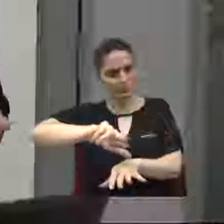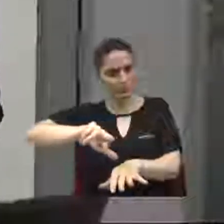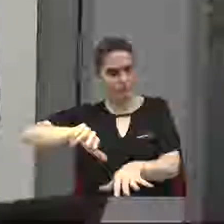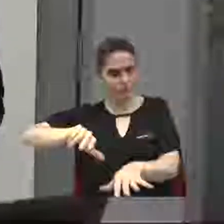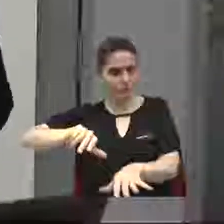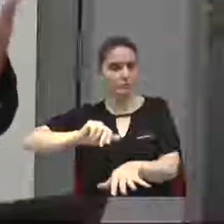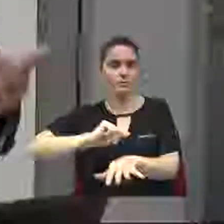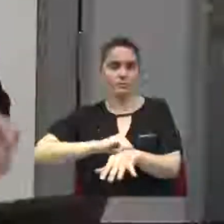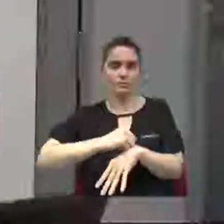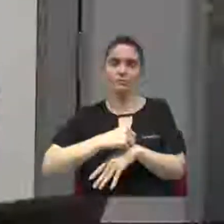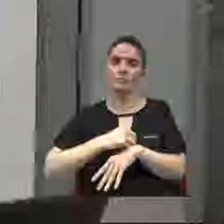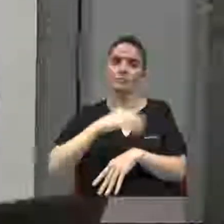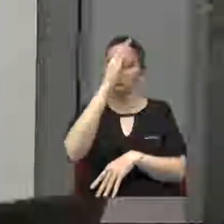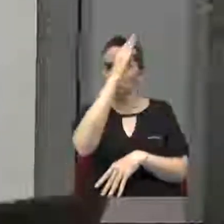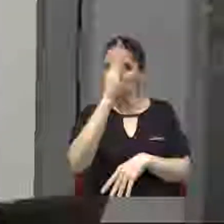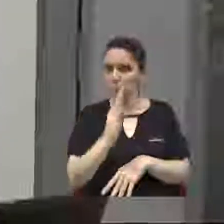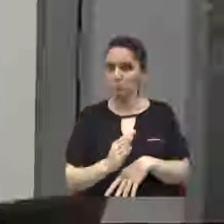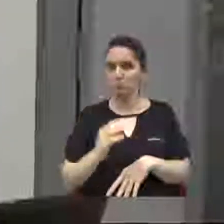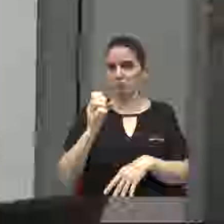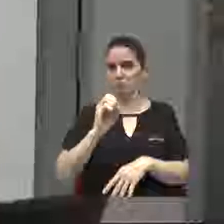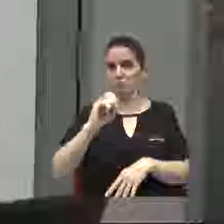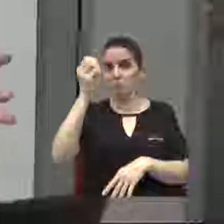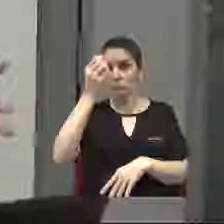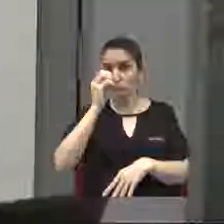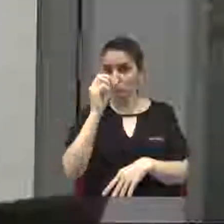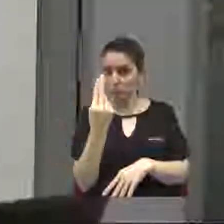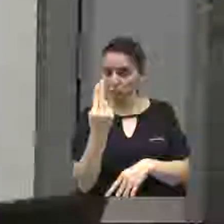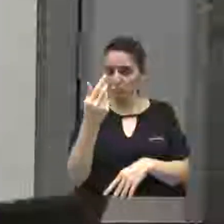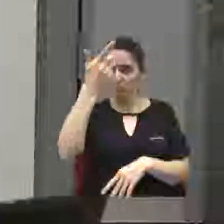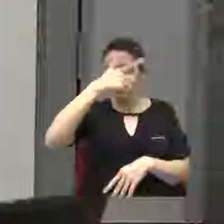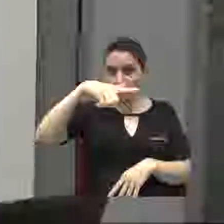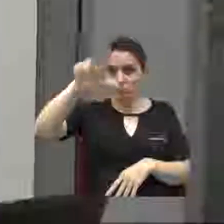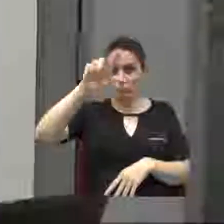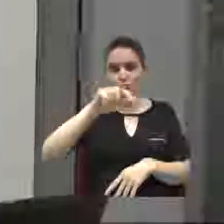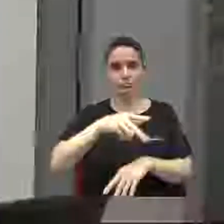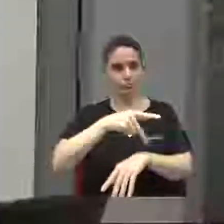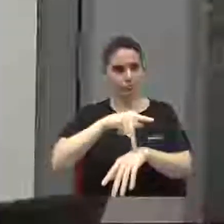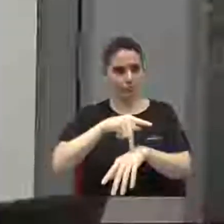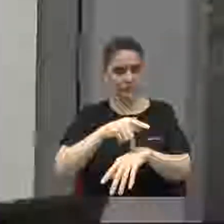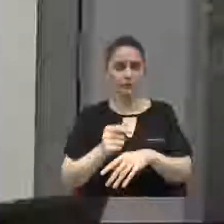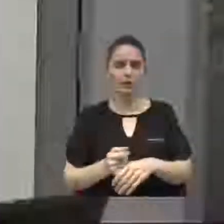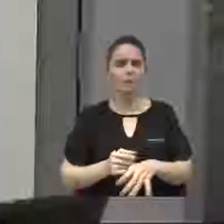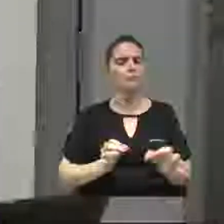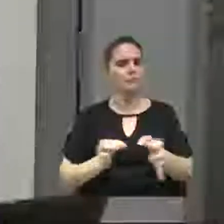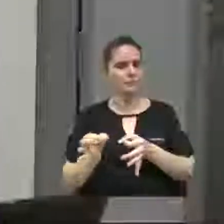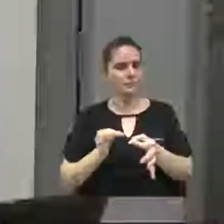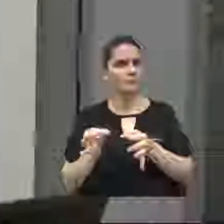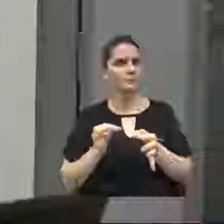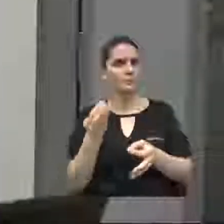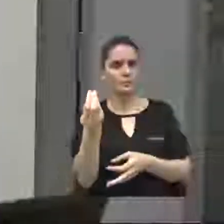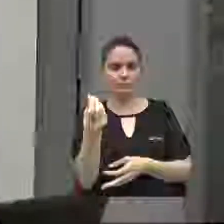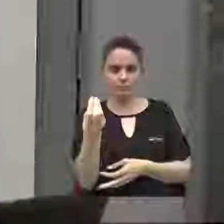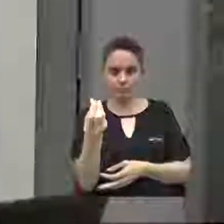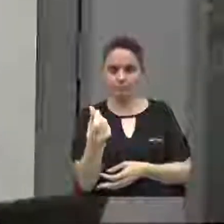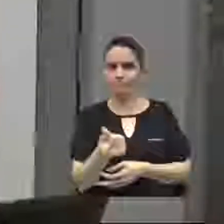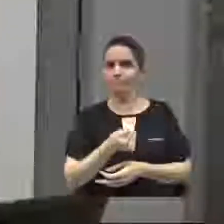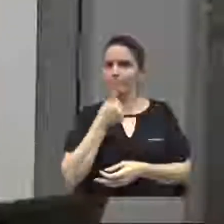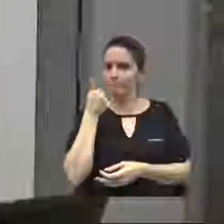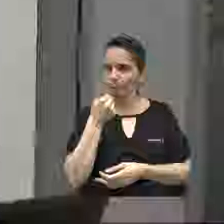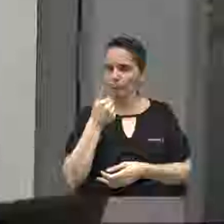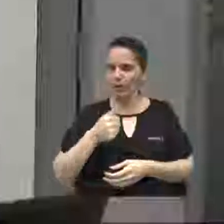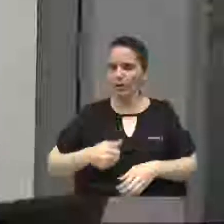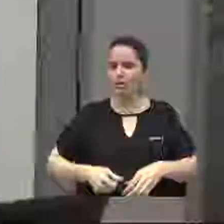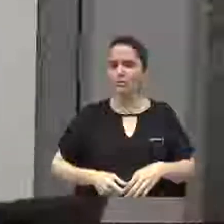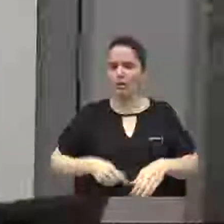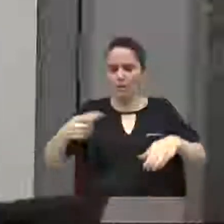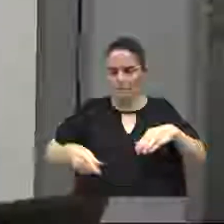a nível nacional, a nível internacional. Então, é um projeto que tem uma qualidade realmente bastante profunda,